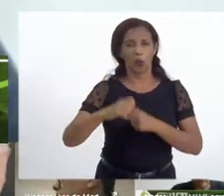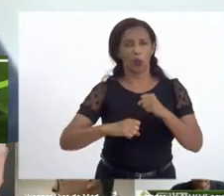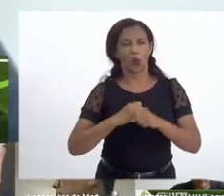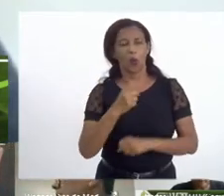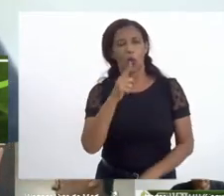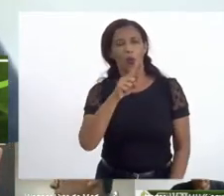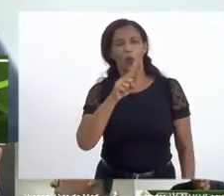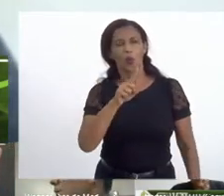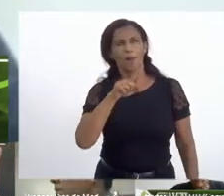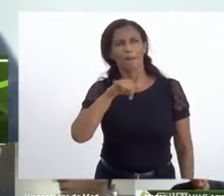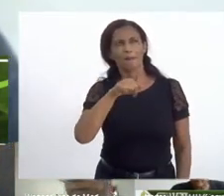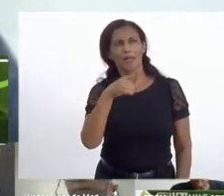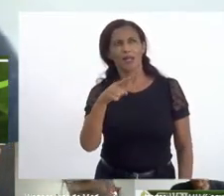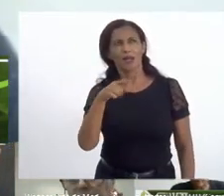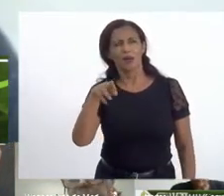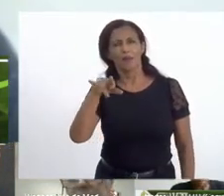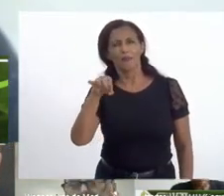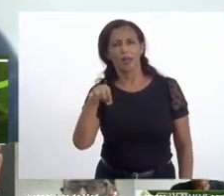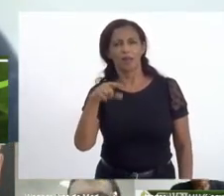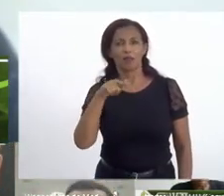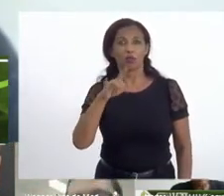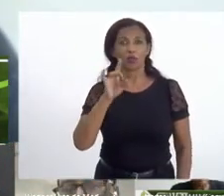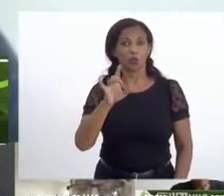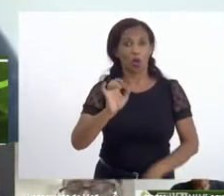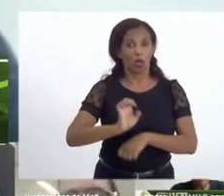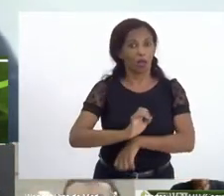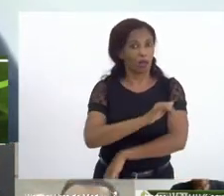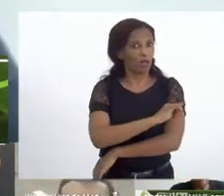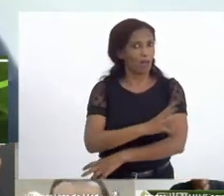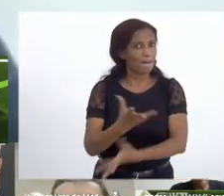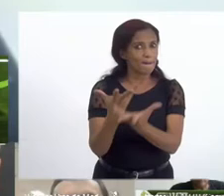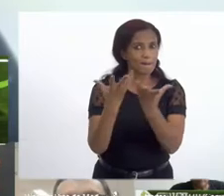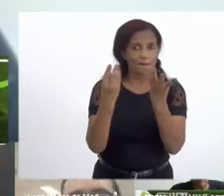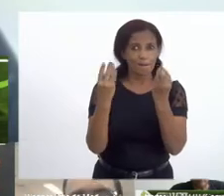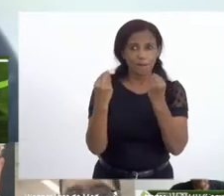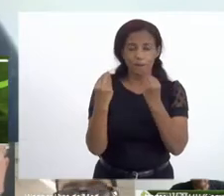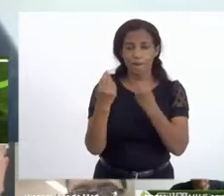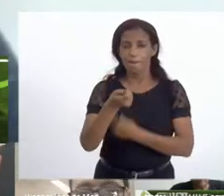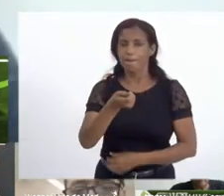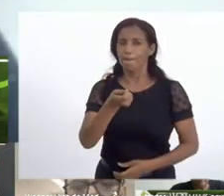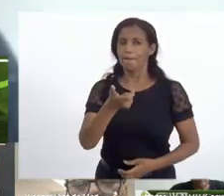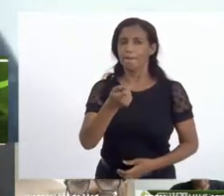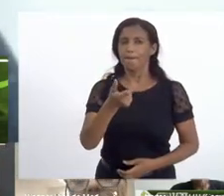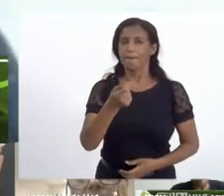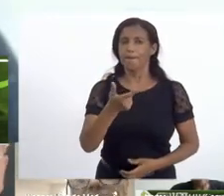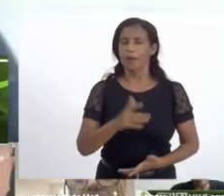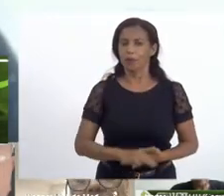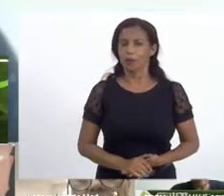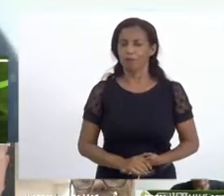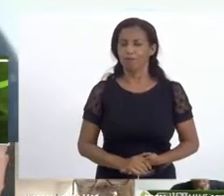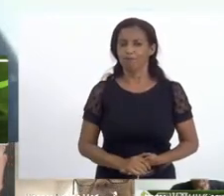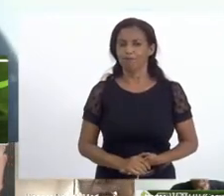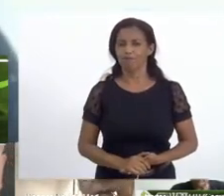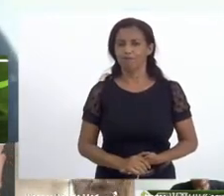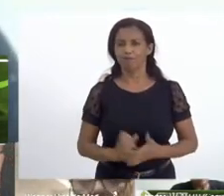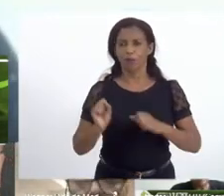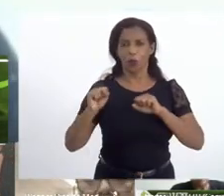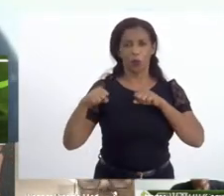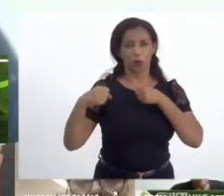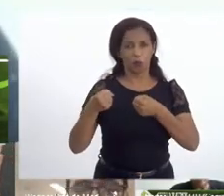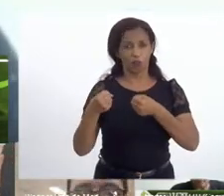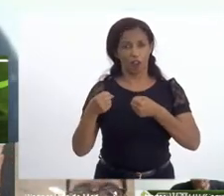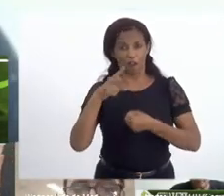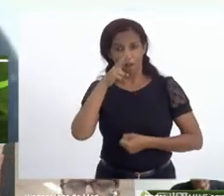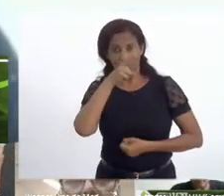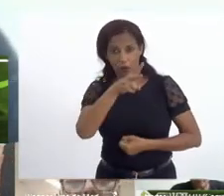1,5 milhão no estado do Rio de Janeiro, realmente isso é muito, muito pouco, levando em consideração o potencial de turismo que o